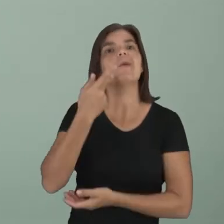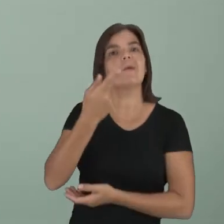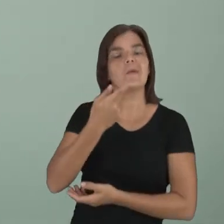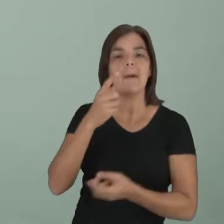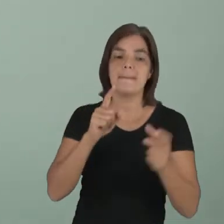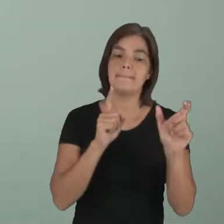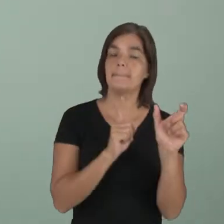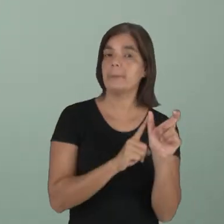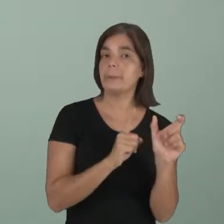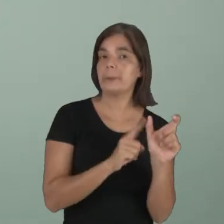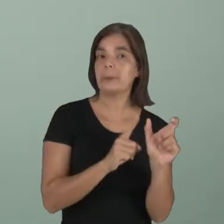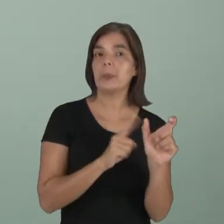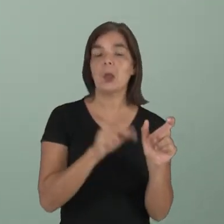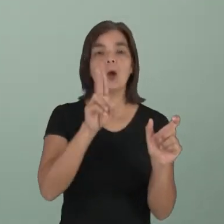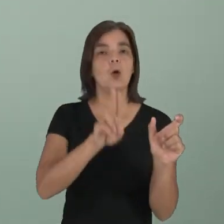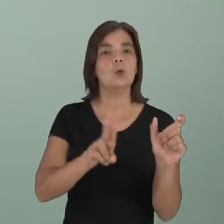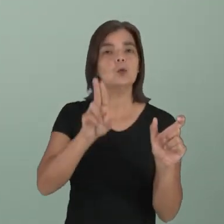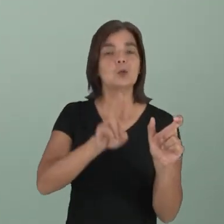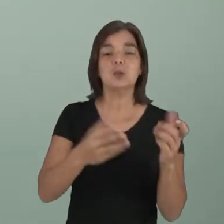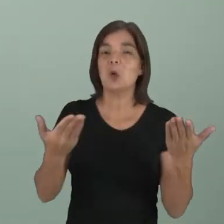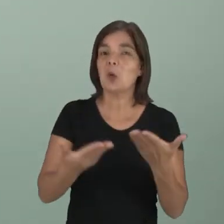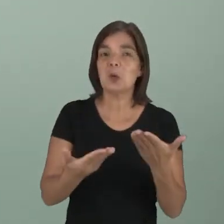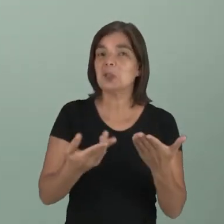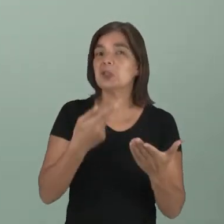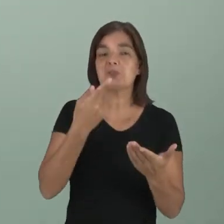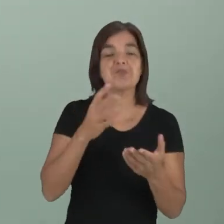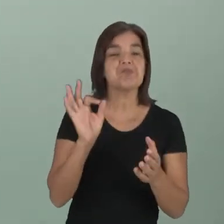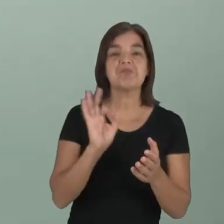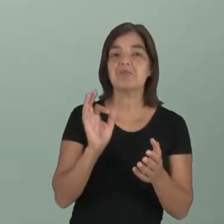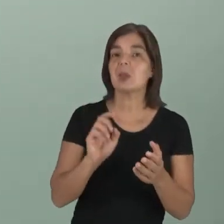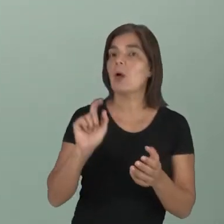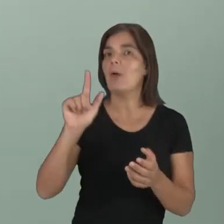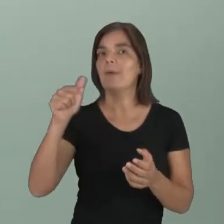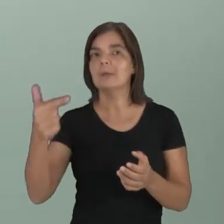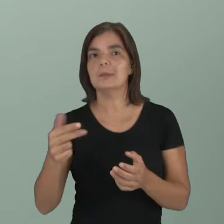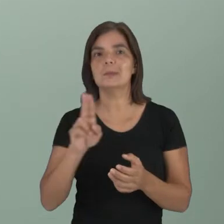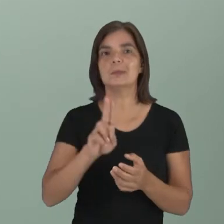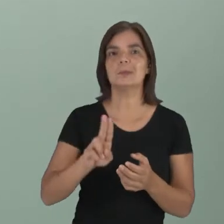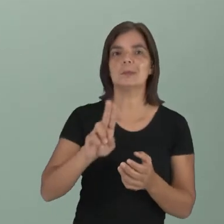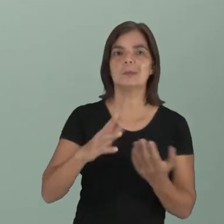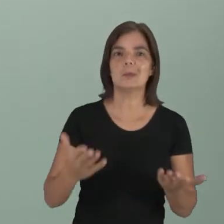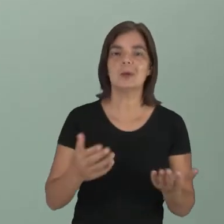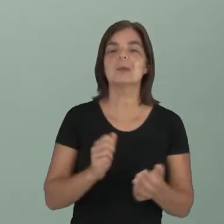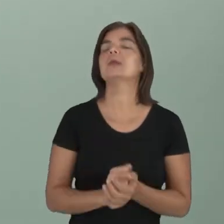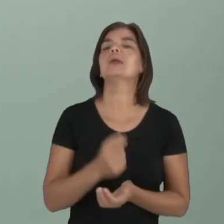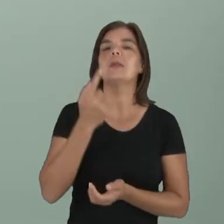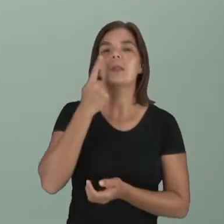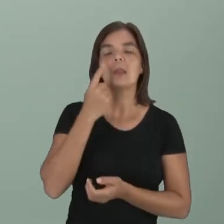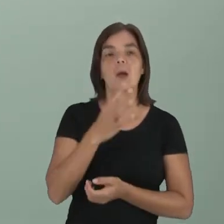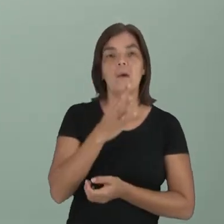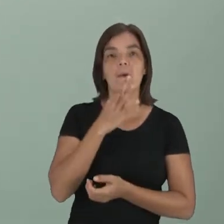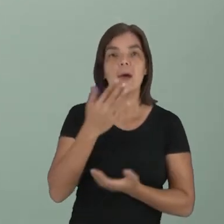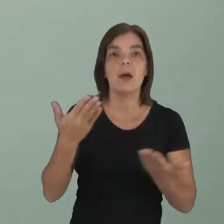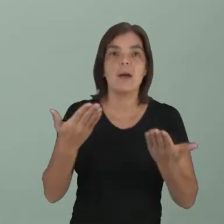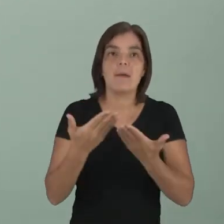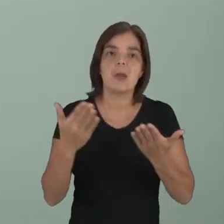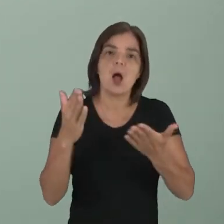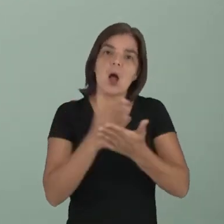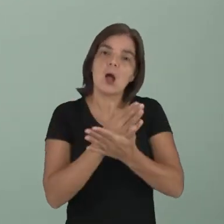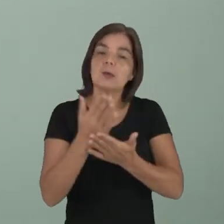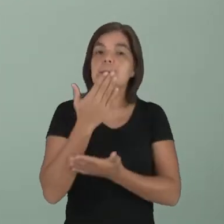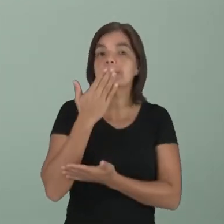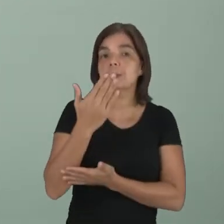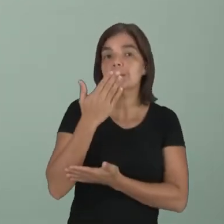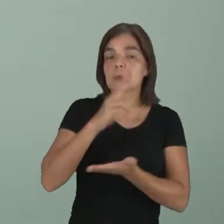falamos. Palavras que eram muito usadas, hoje não são mais, já usamos outras. Então, vamos conhecer agora